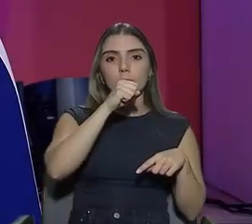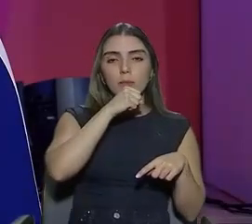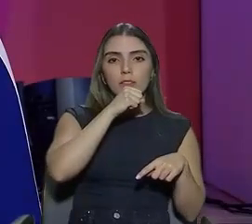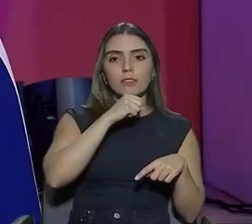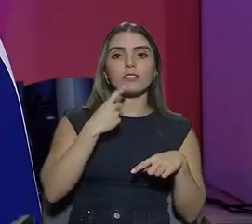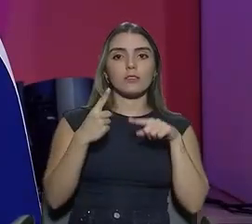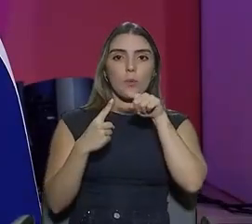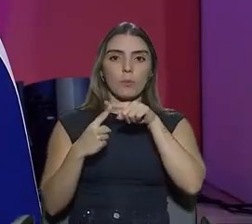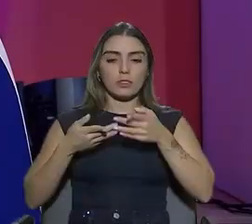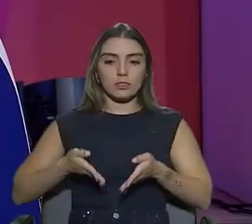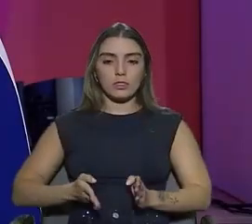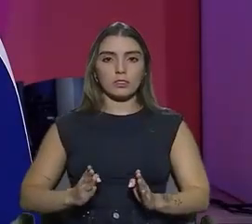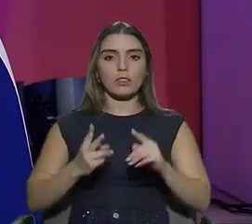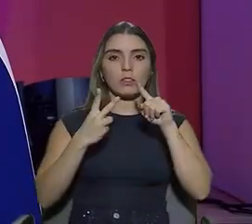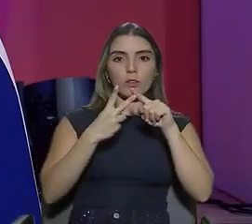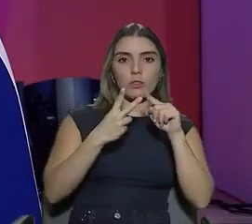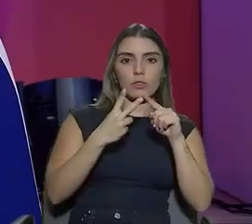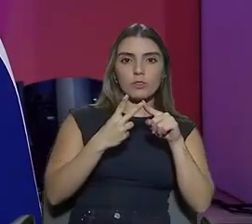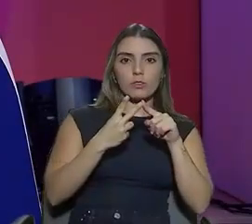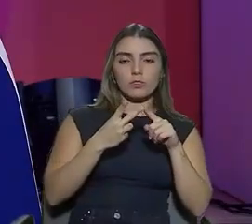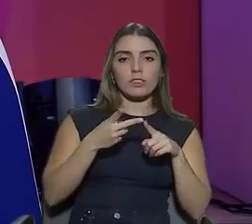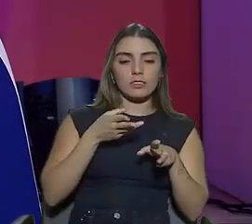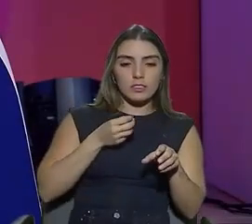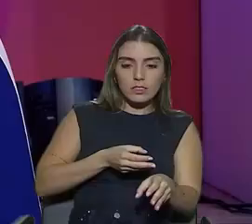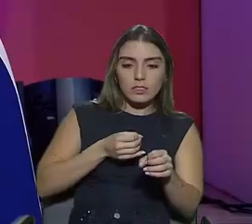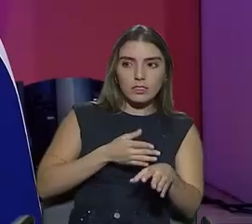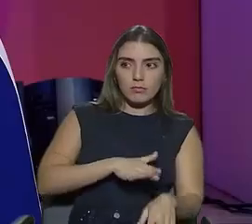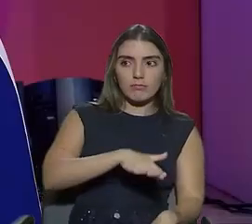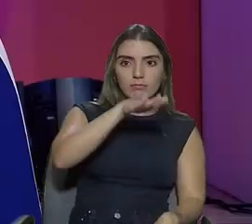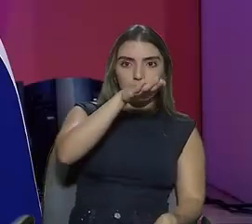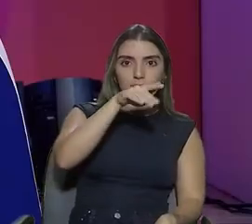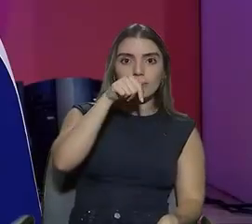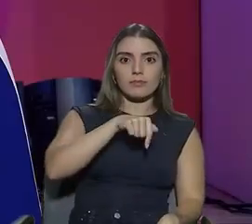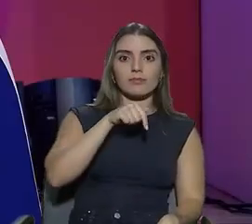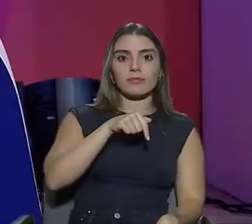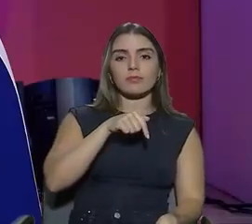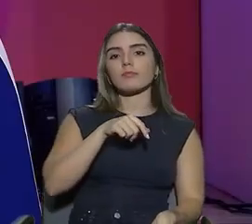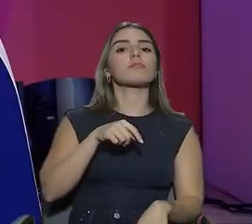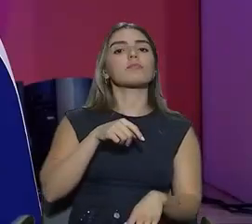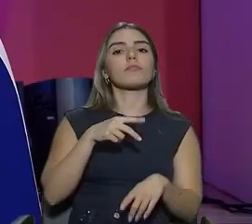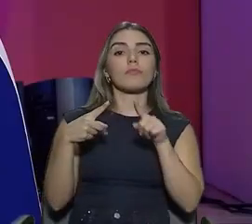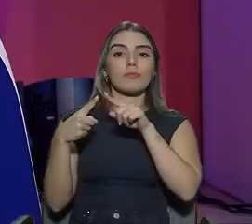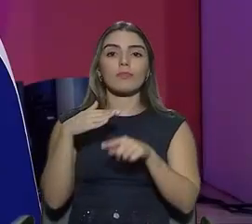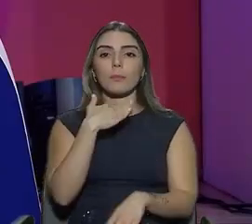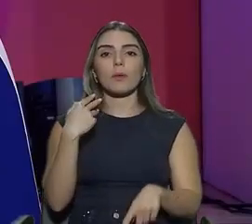e a de criação, né, que está vivona, com seus 82